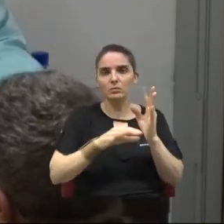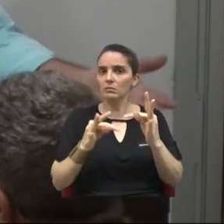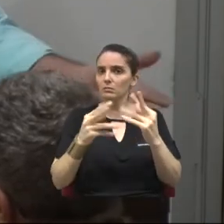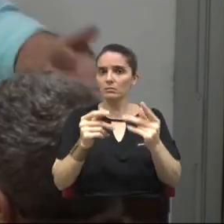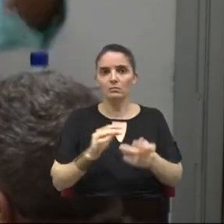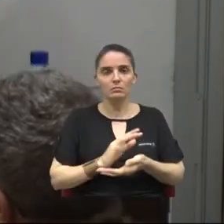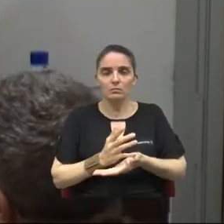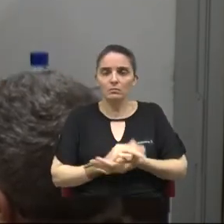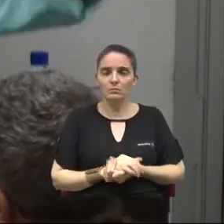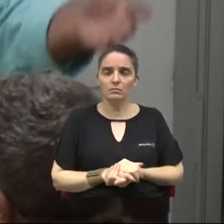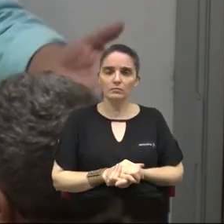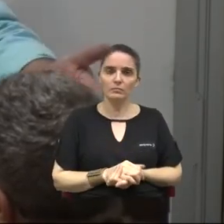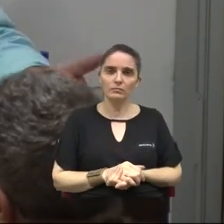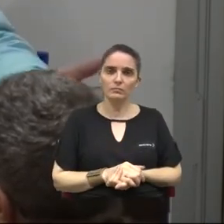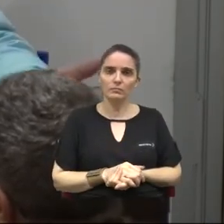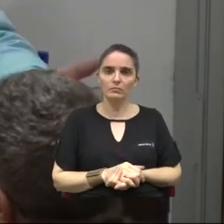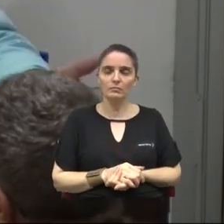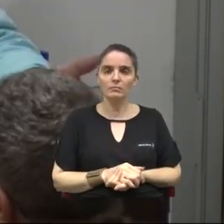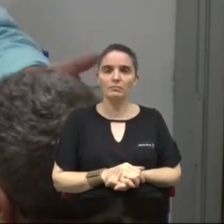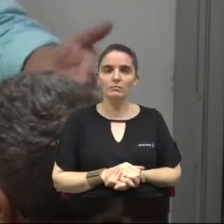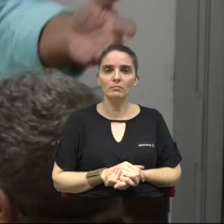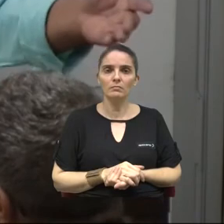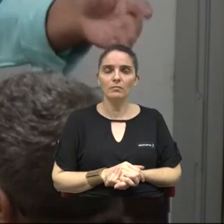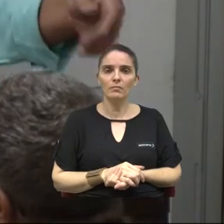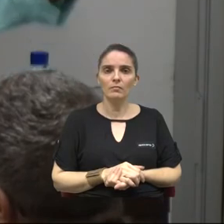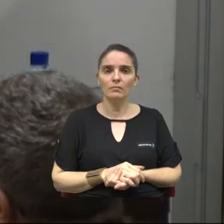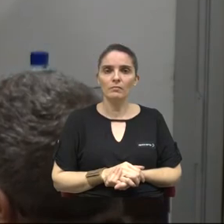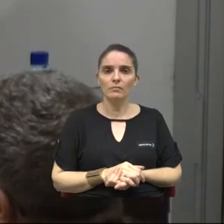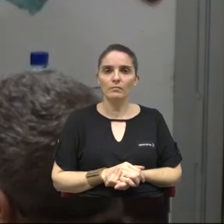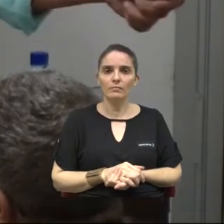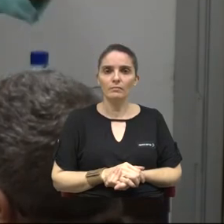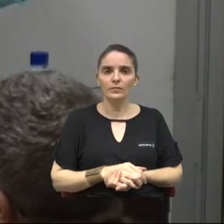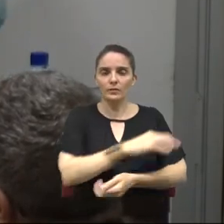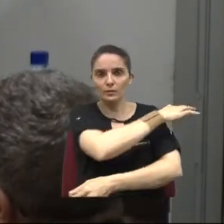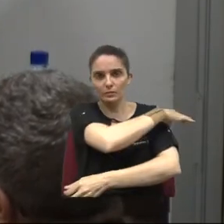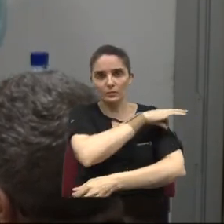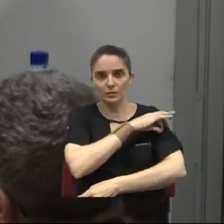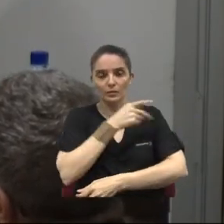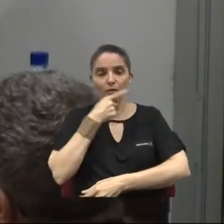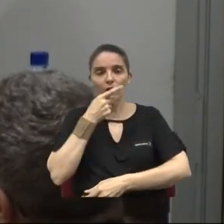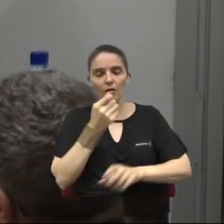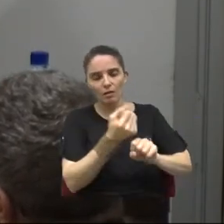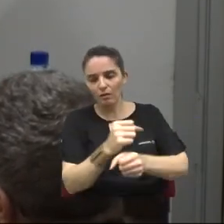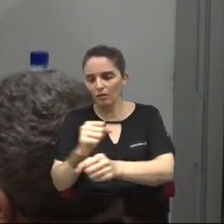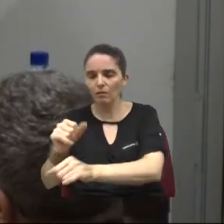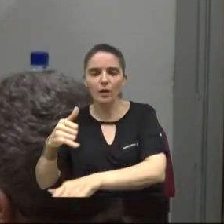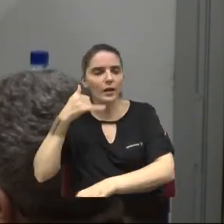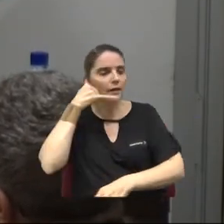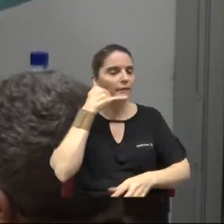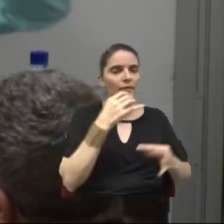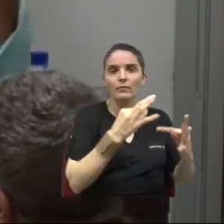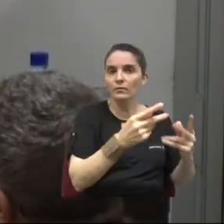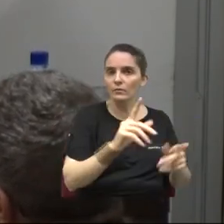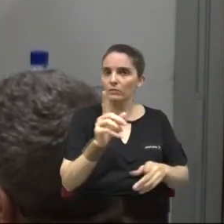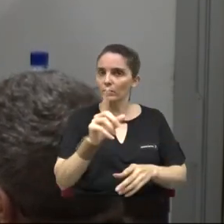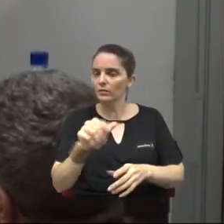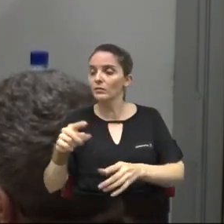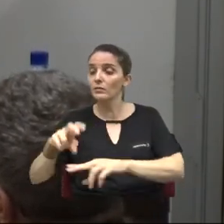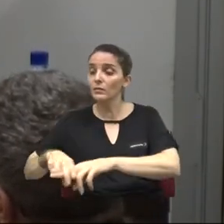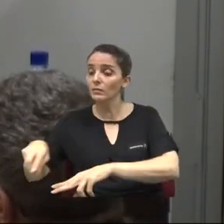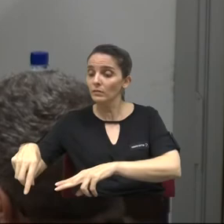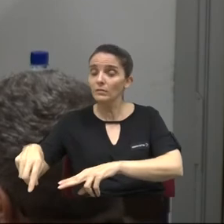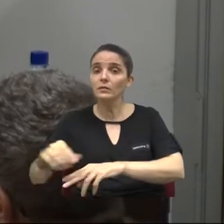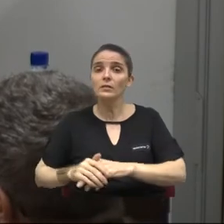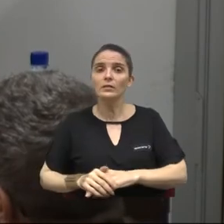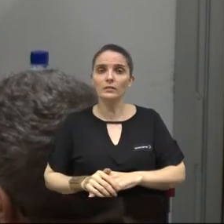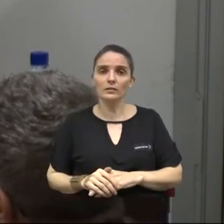só a atribuição do superior hierárquico. Aí o superior fala lá, varre o chão, limpa aqui, atende ali. Não, agora você senta aqui que você vai